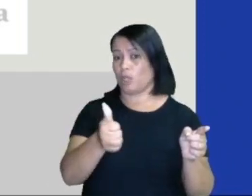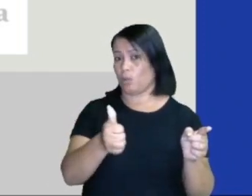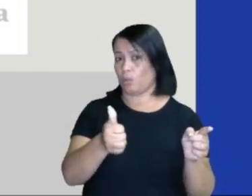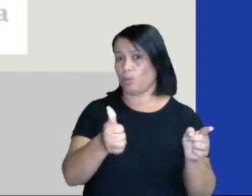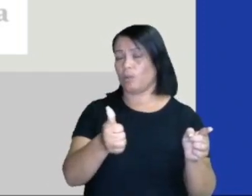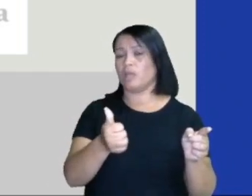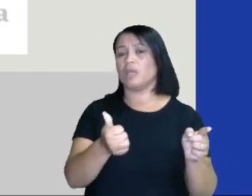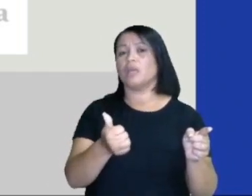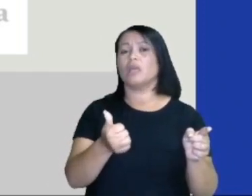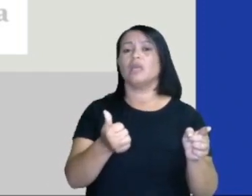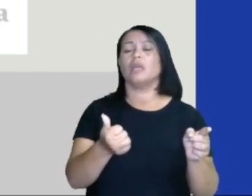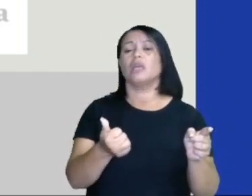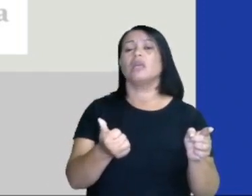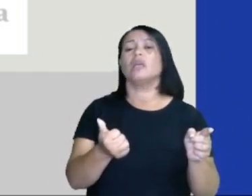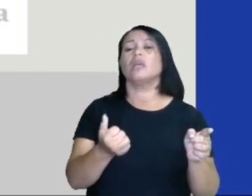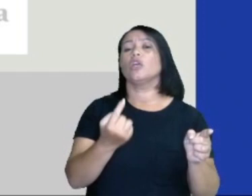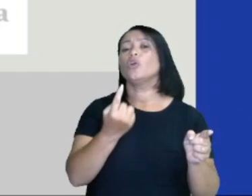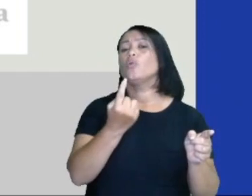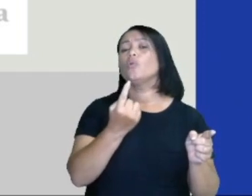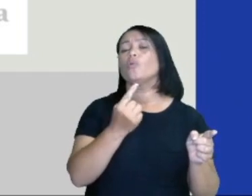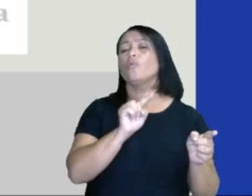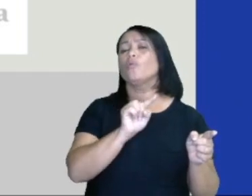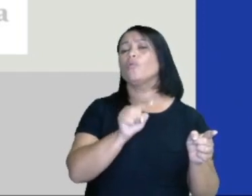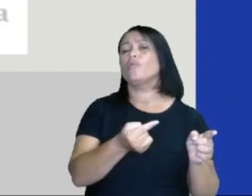1,51 e